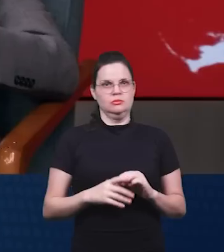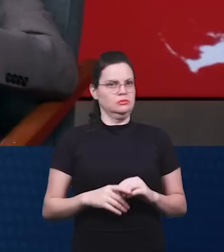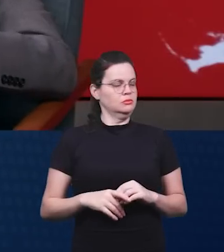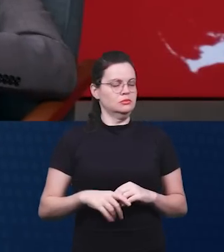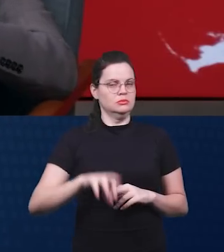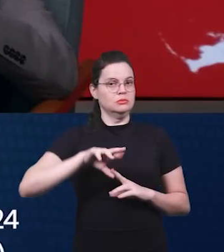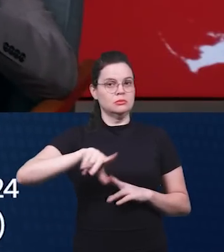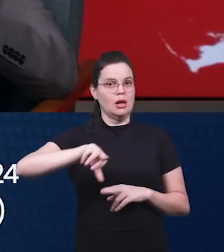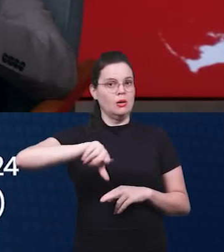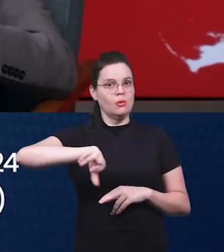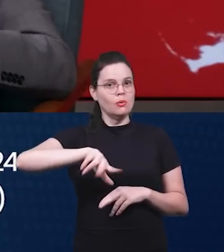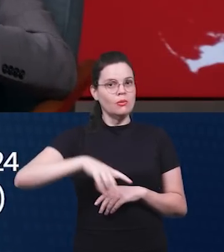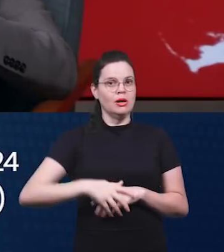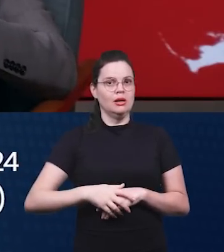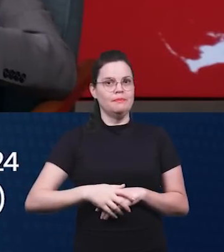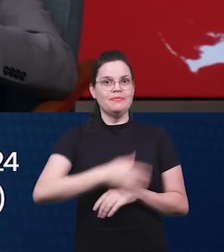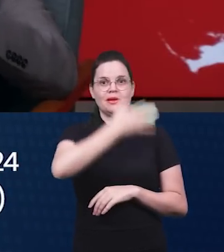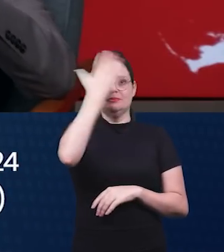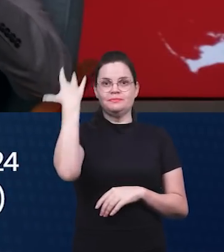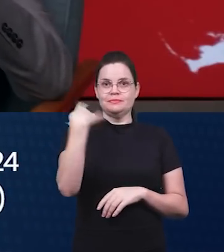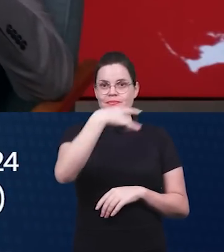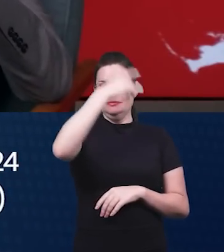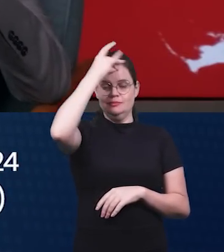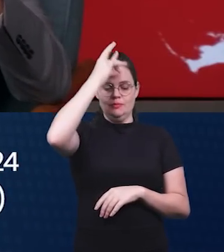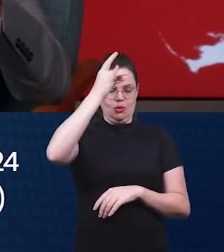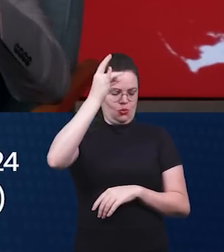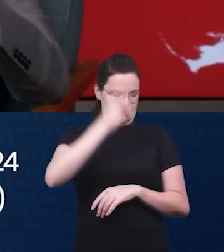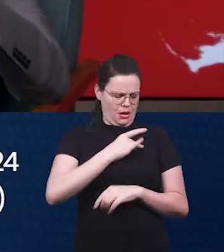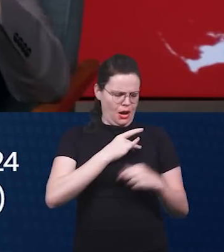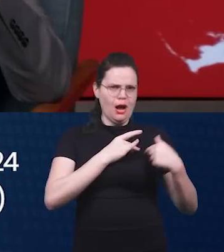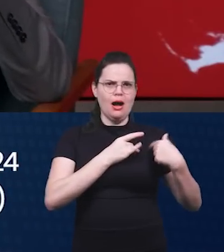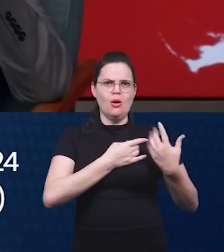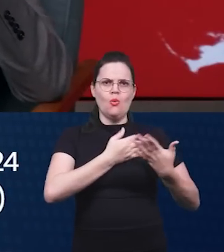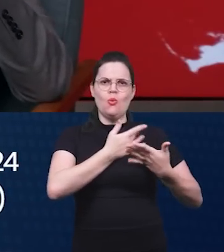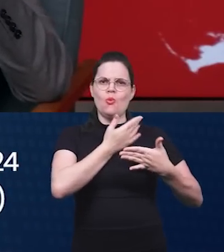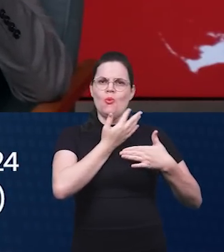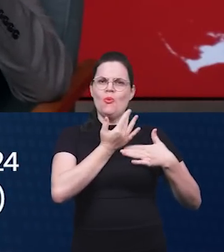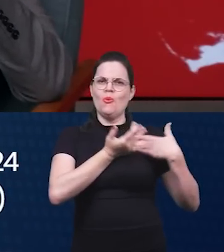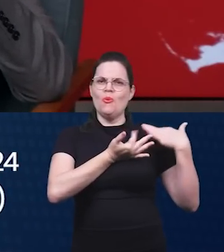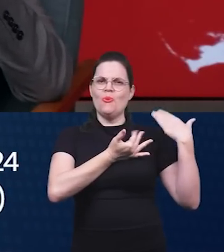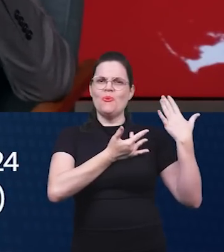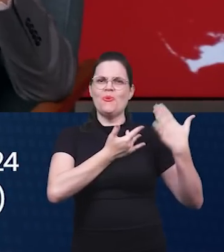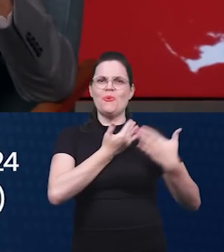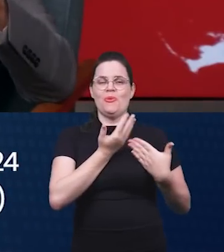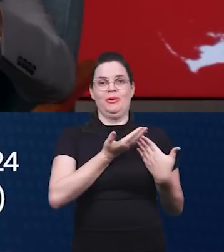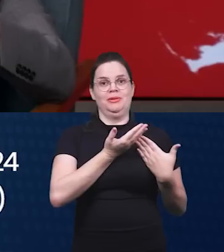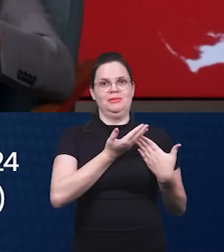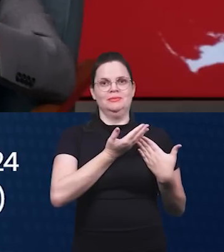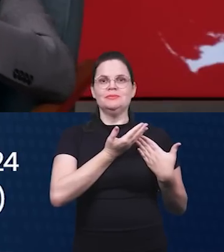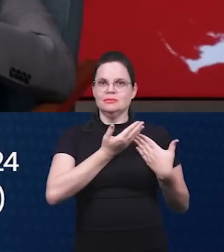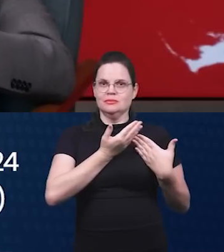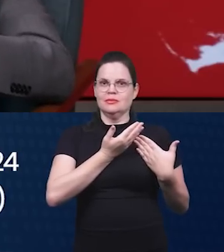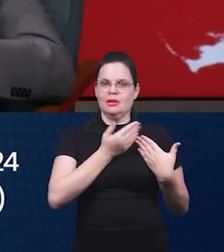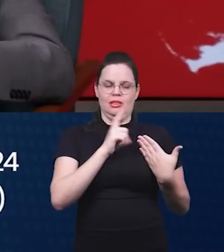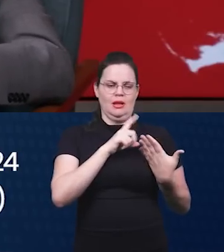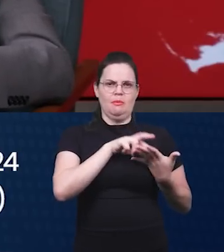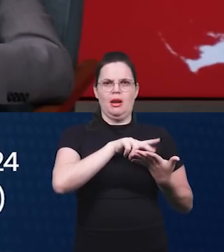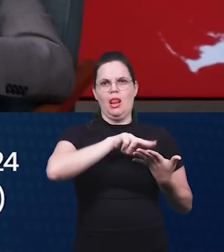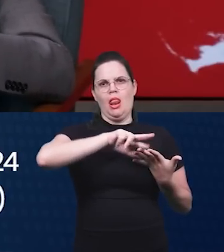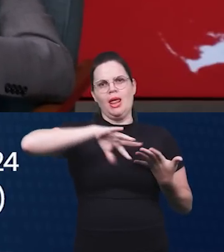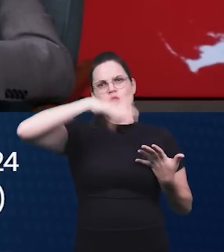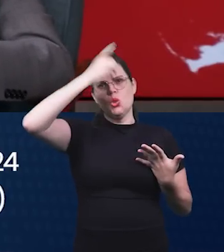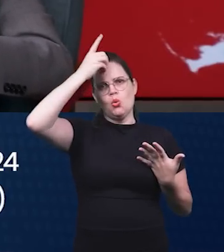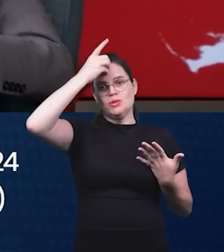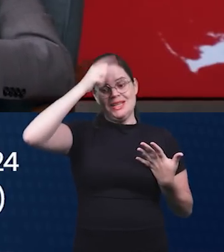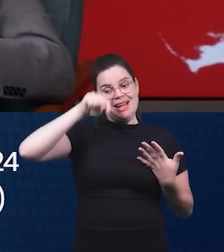Santo se falar língua estranha. Não é o que acontece, não é o que está descrito no capítulo 19 de Atos. Aconteceu ali